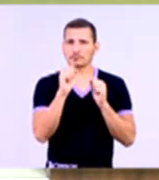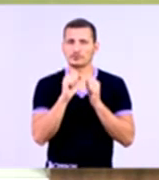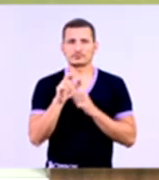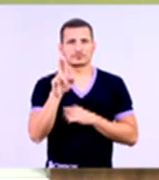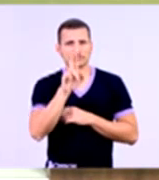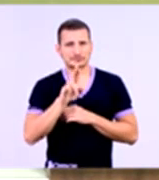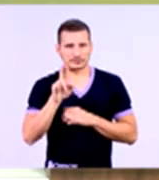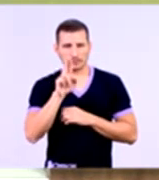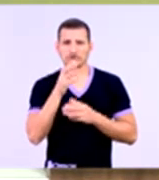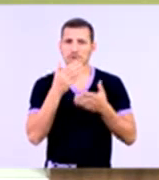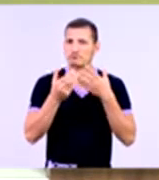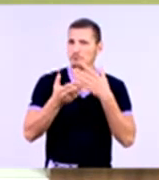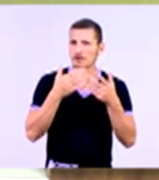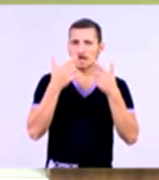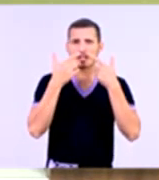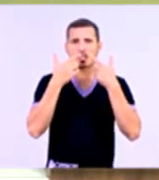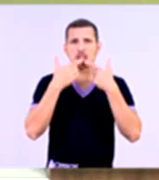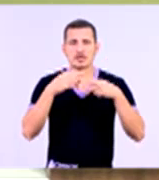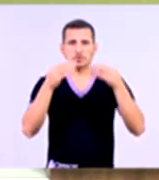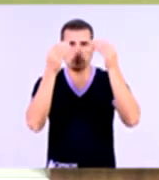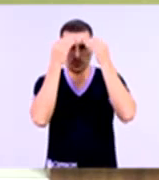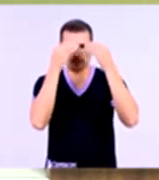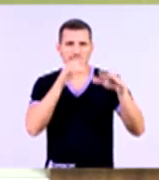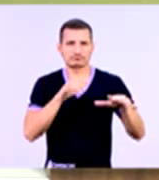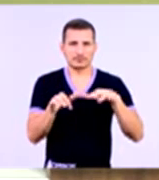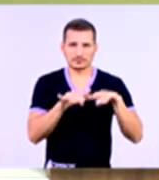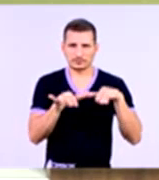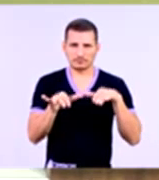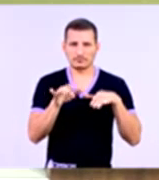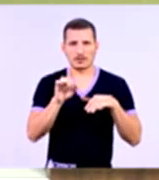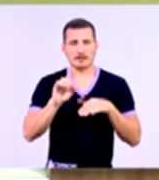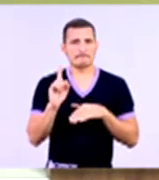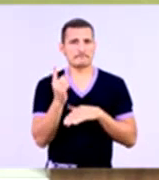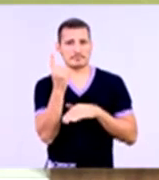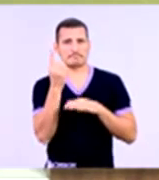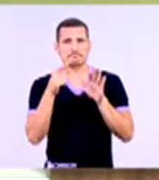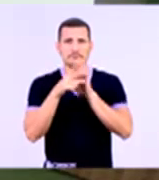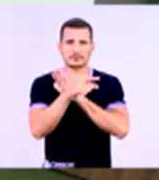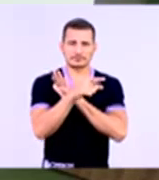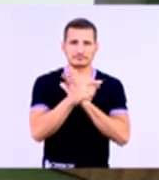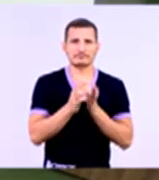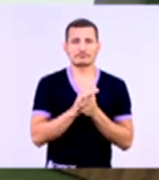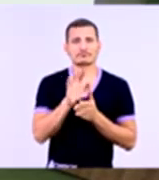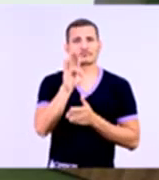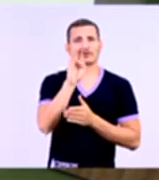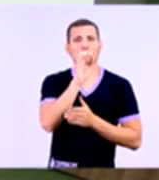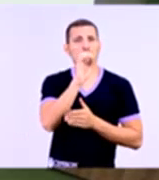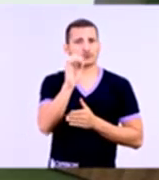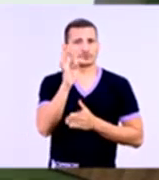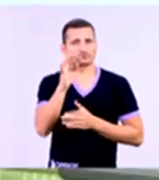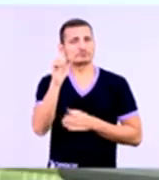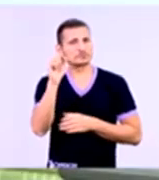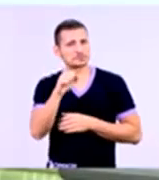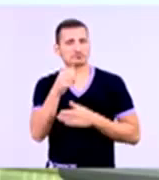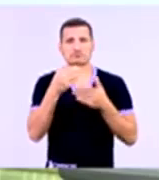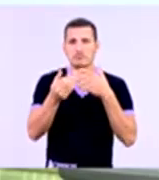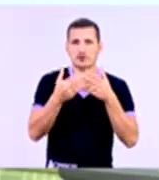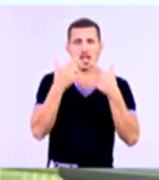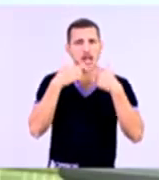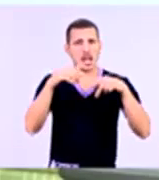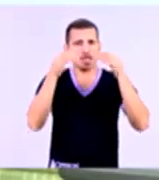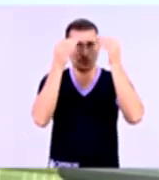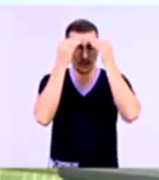qualquer linguagem de programação? Né? Essa é a primeira pergunta. Isso. Então, o Bootstrap pode sim em qualquer linguagem de